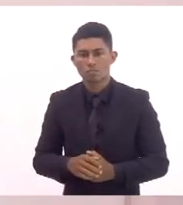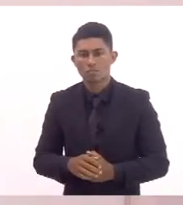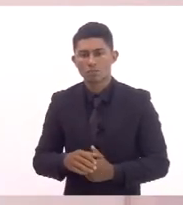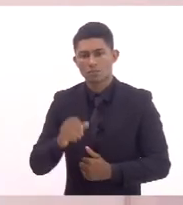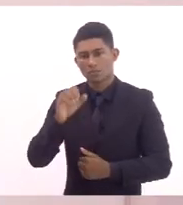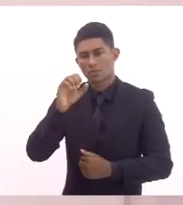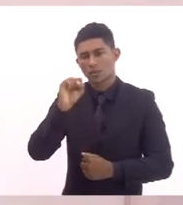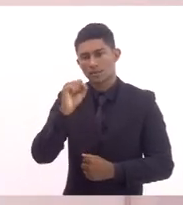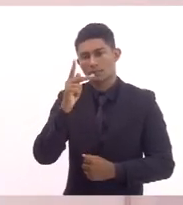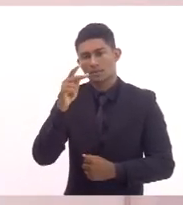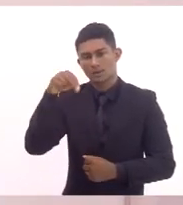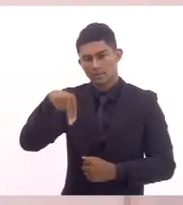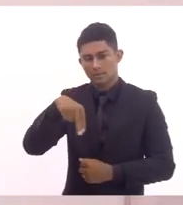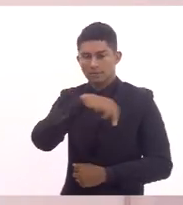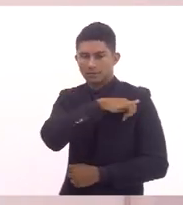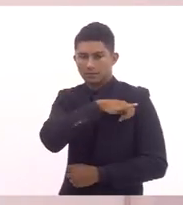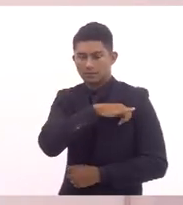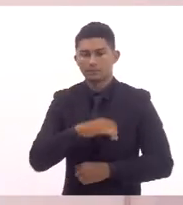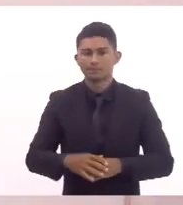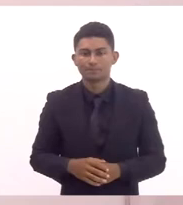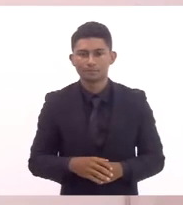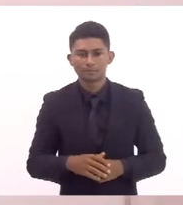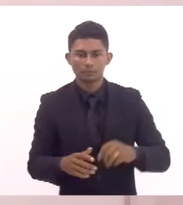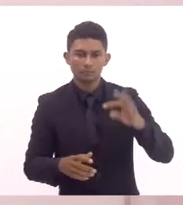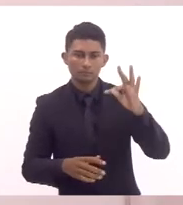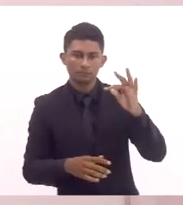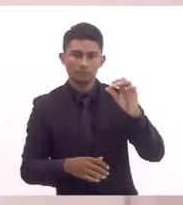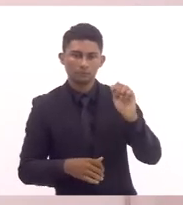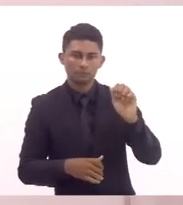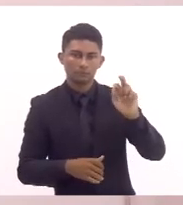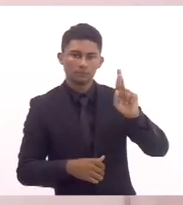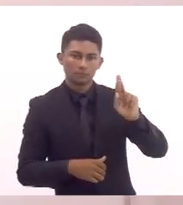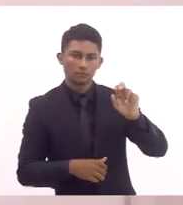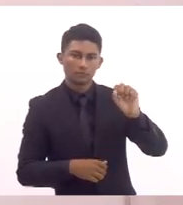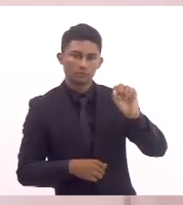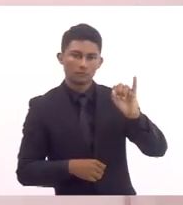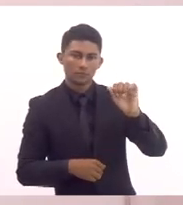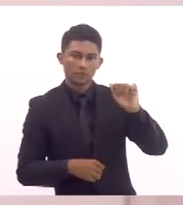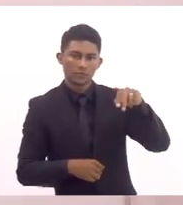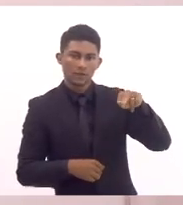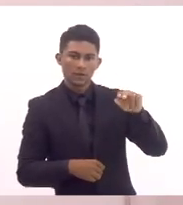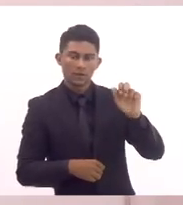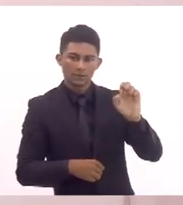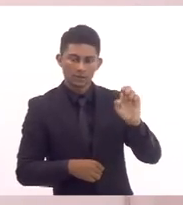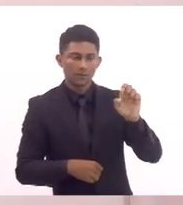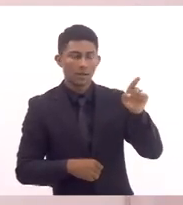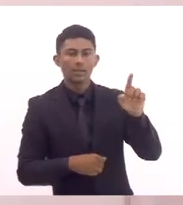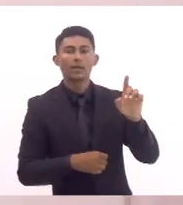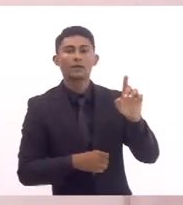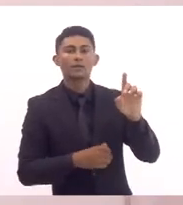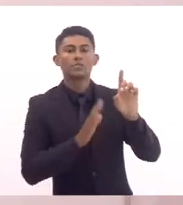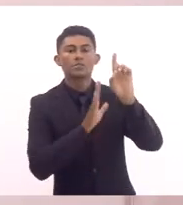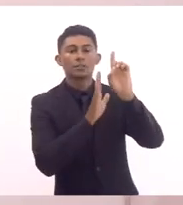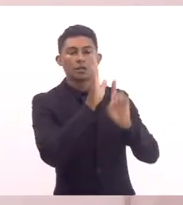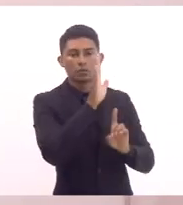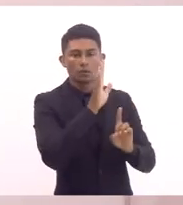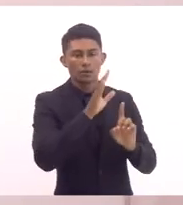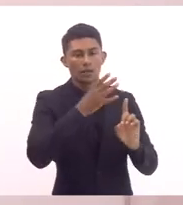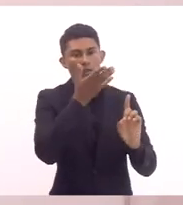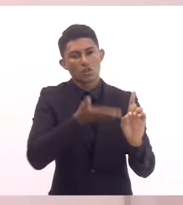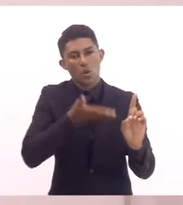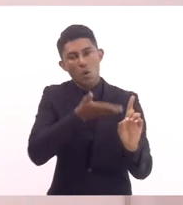spm-rio a Cassiane Ornelas diretora da Douglas RJ